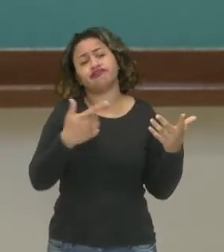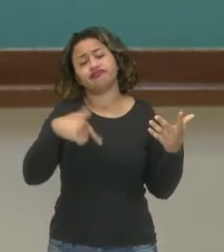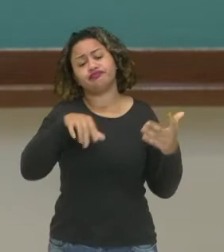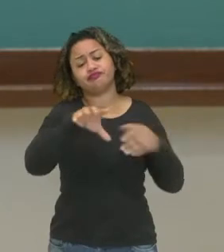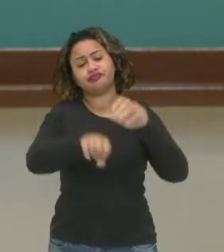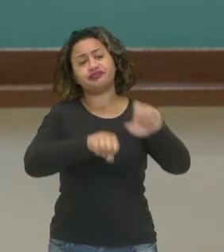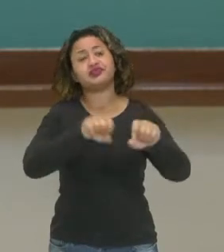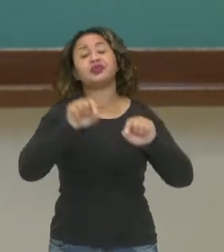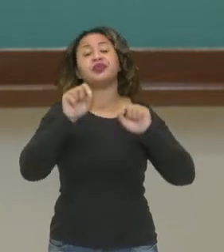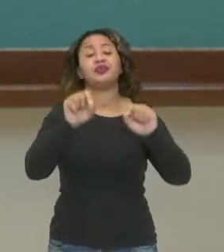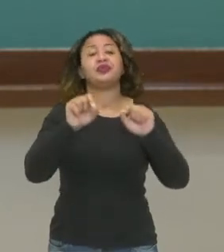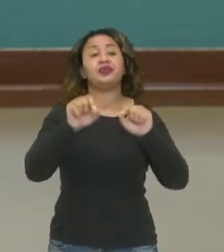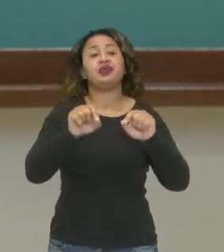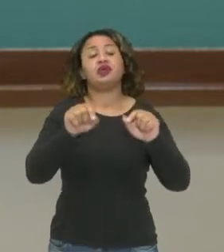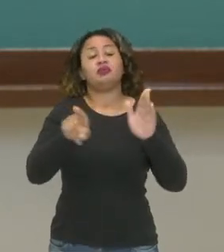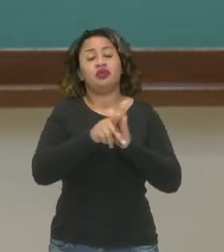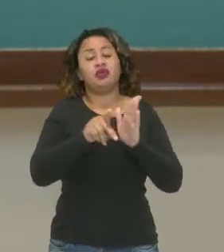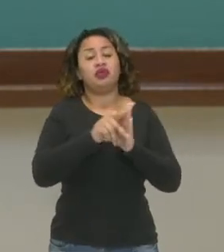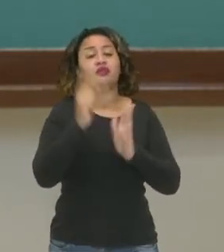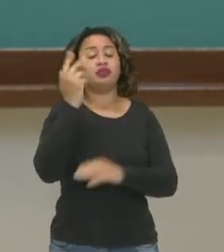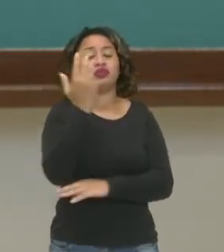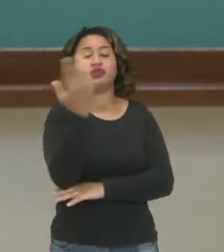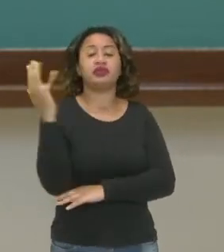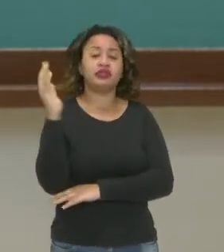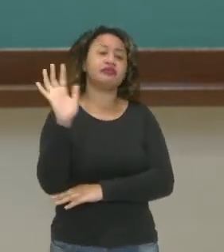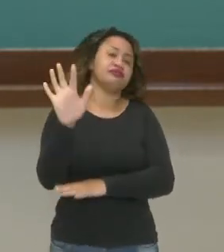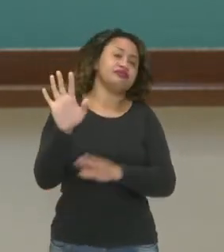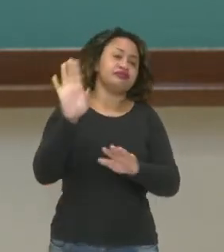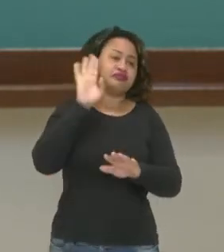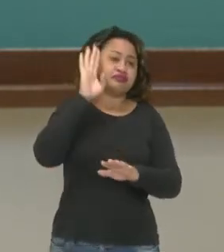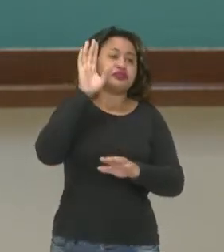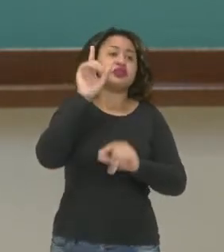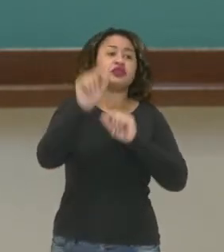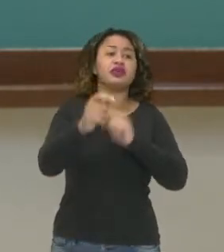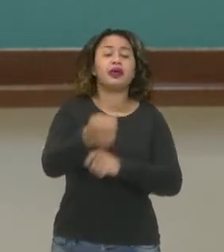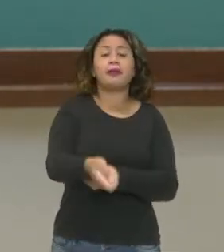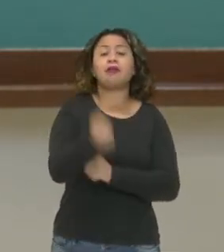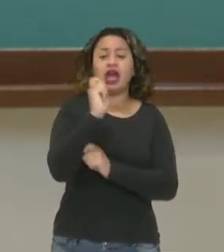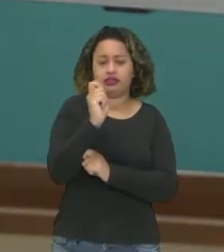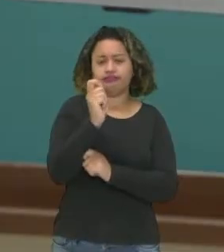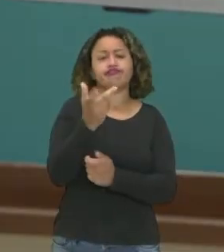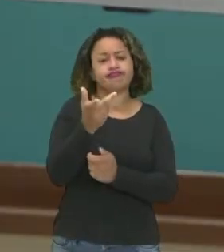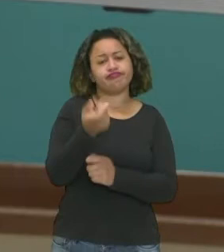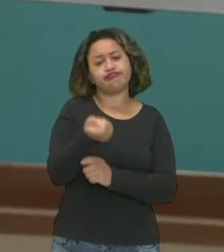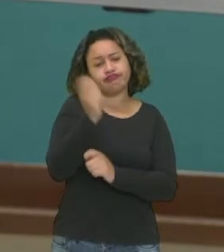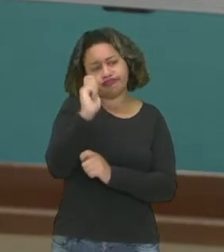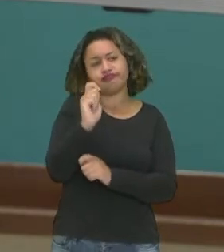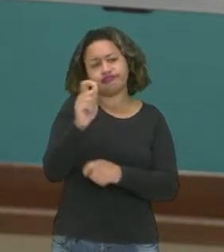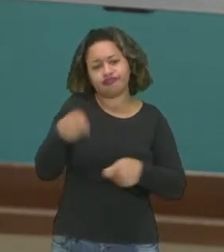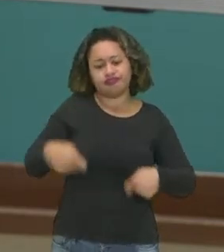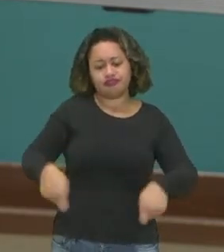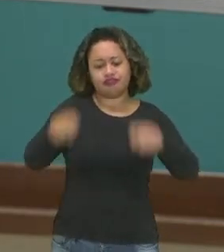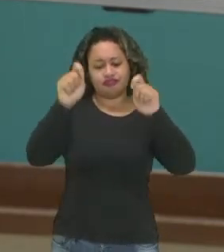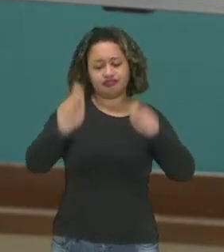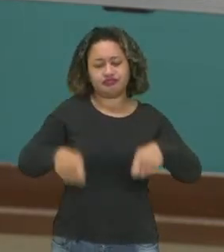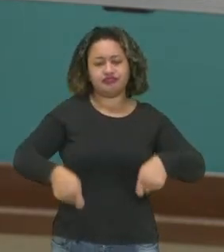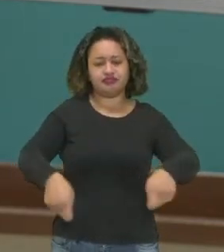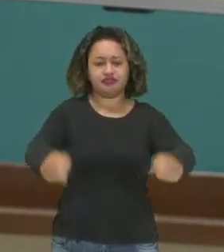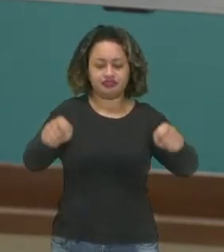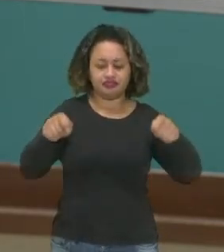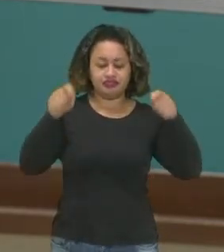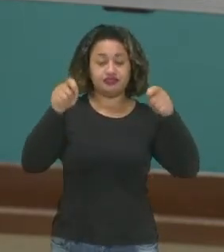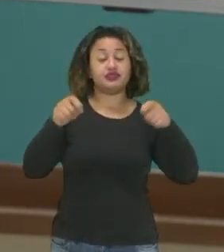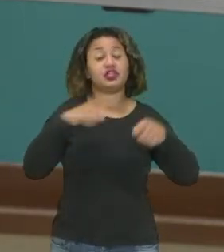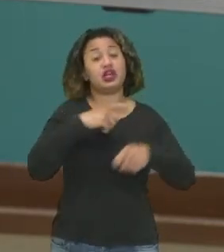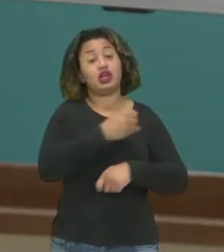extraindo agora da natureza e principalmente voltado para a pesca. Então, assim, no Brasil, em alguns países tem a